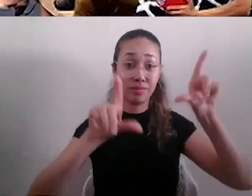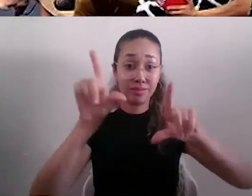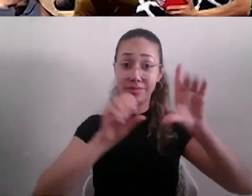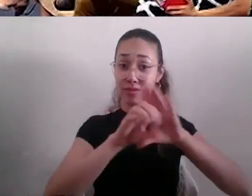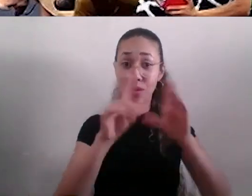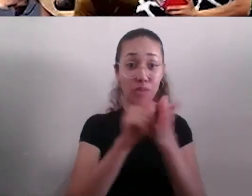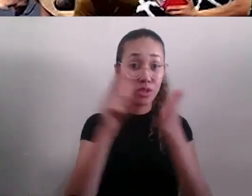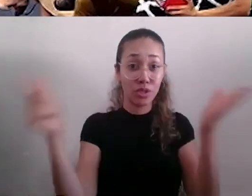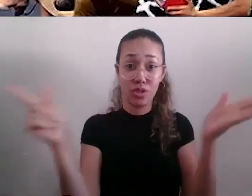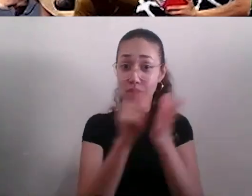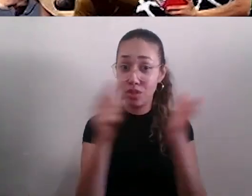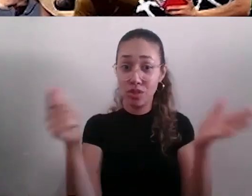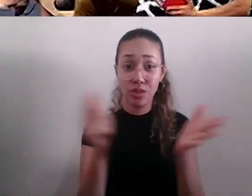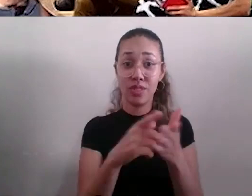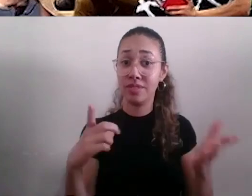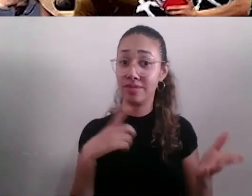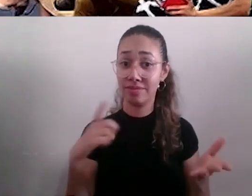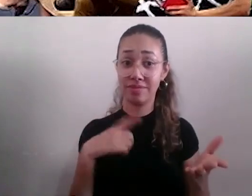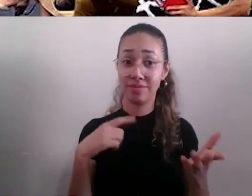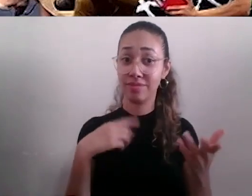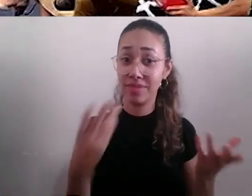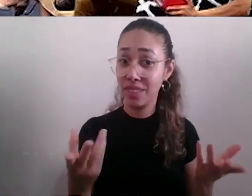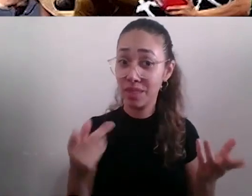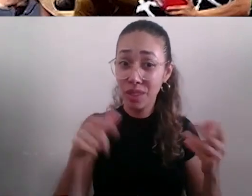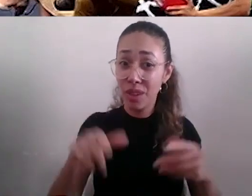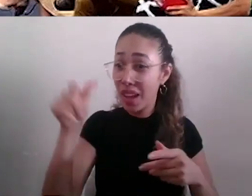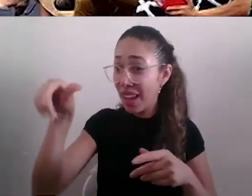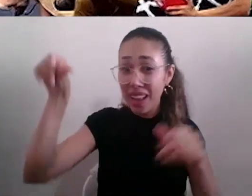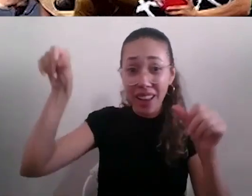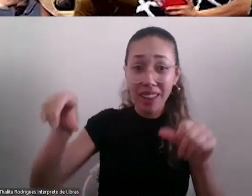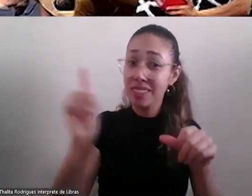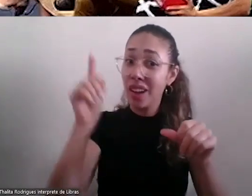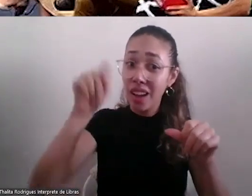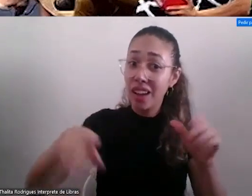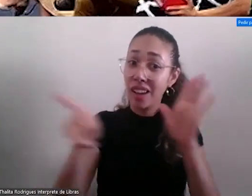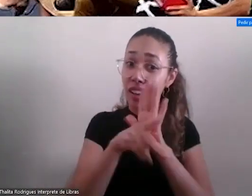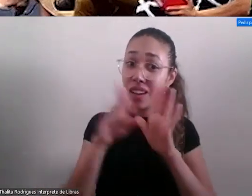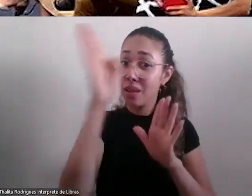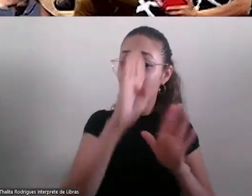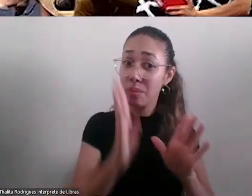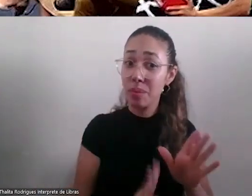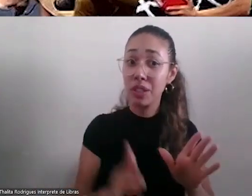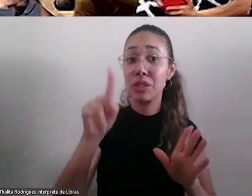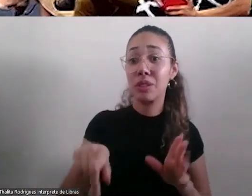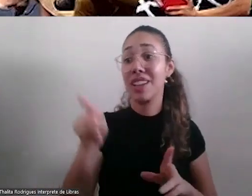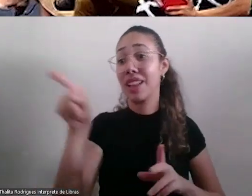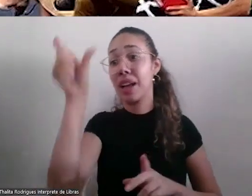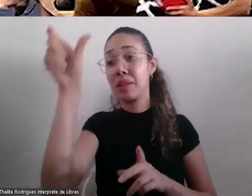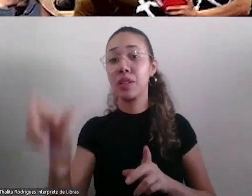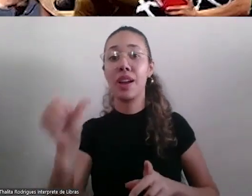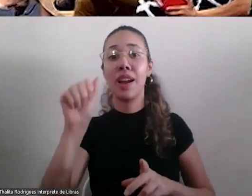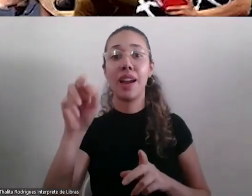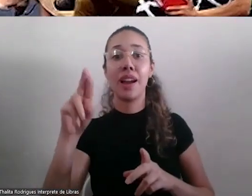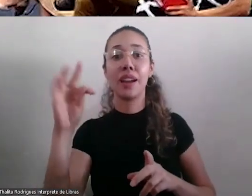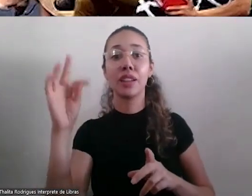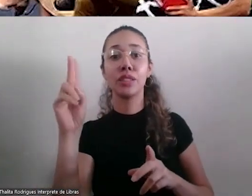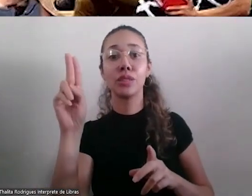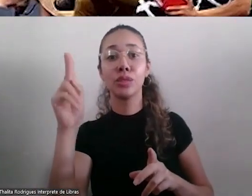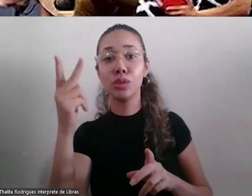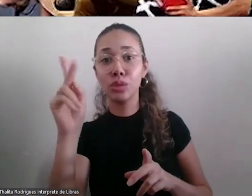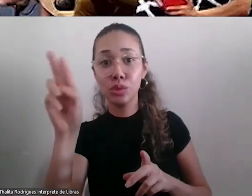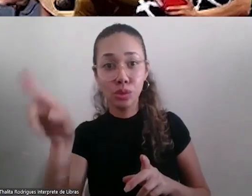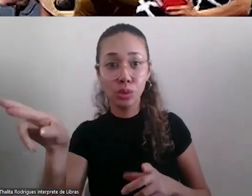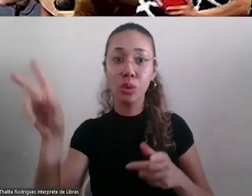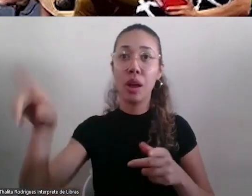dizendo, não é, isso é derrota para o Brasil, vocês têm que explicar o que é essa questão, não é uma derrota para o Arthur Lira que vai ou não vai ganhar a prefeitura